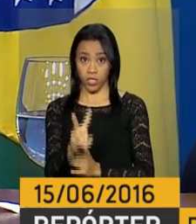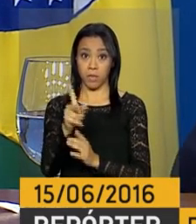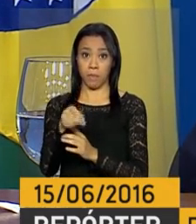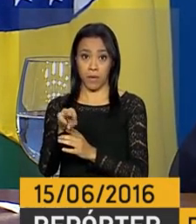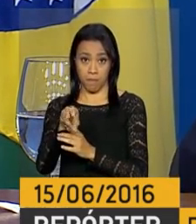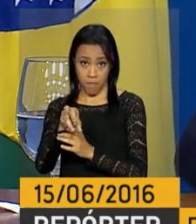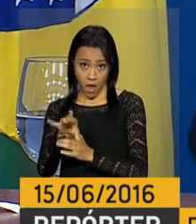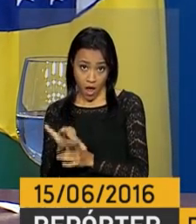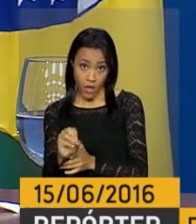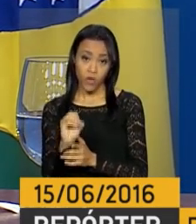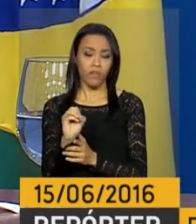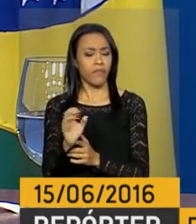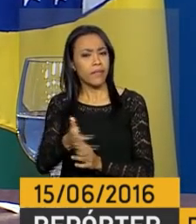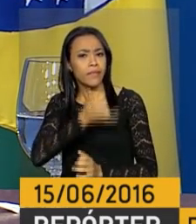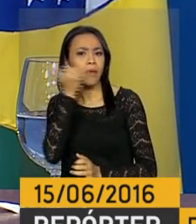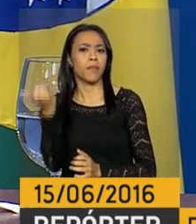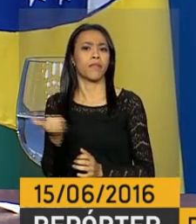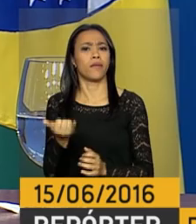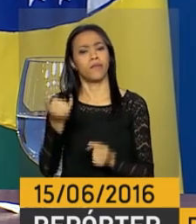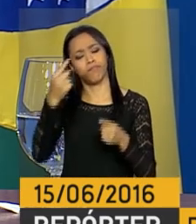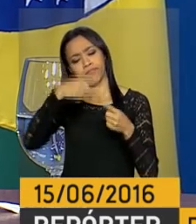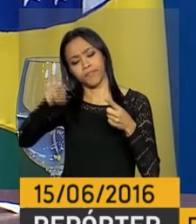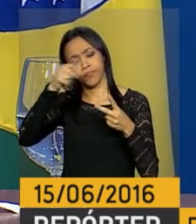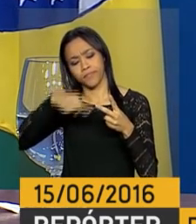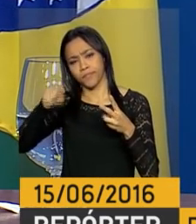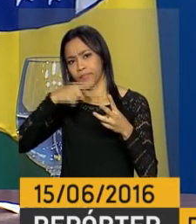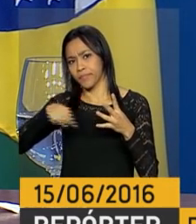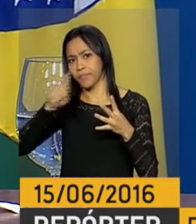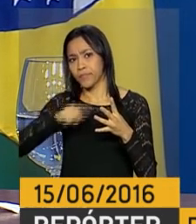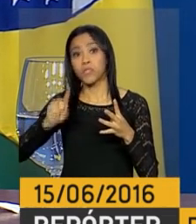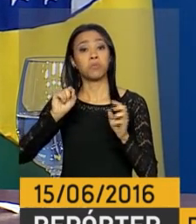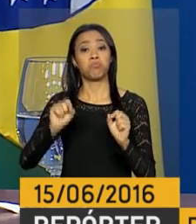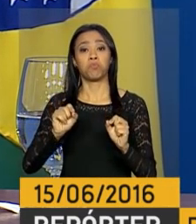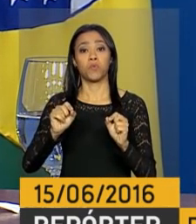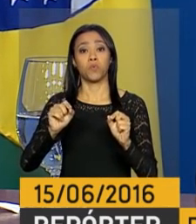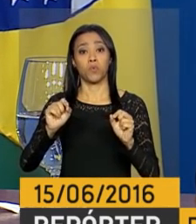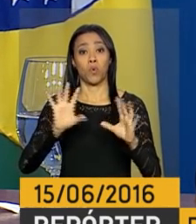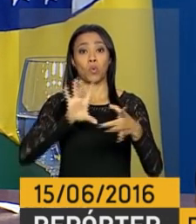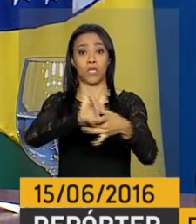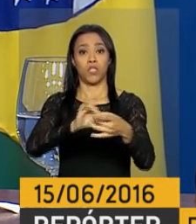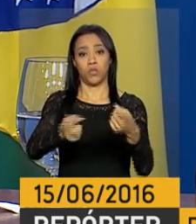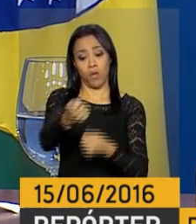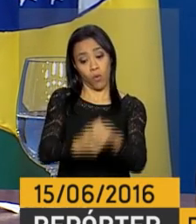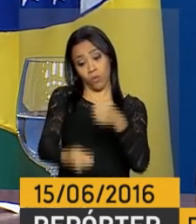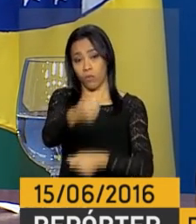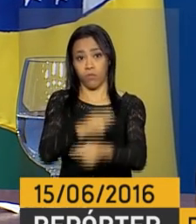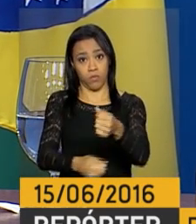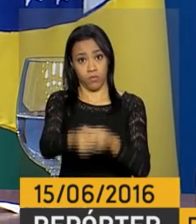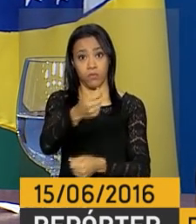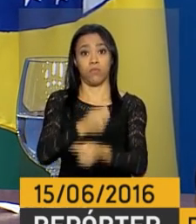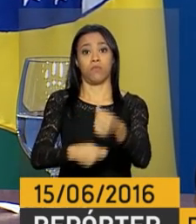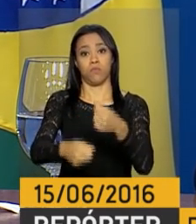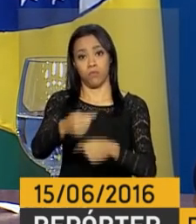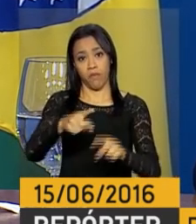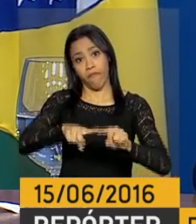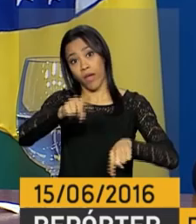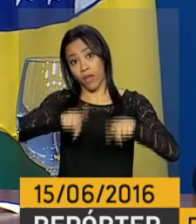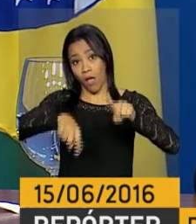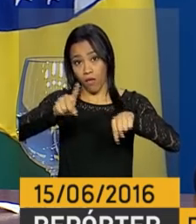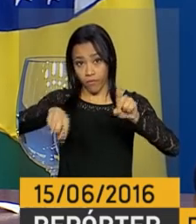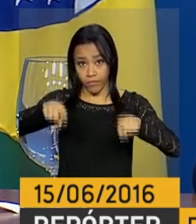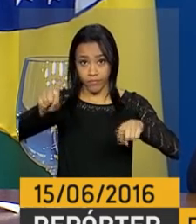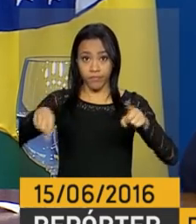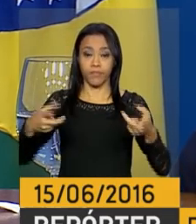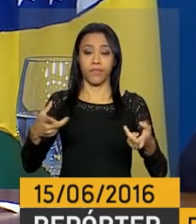como eu disse, vai depender de uma série de variáveis econômicas eh que serão eh eh